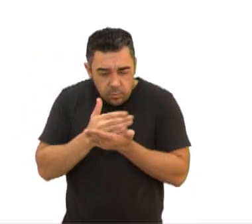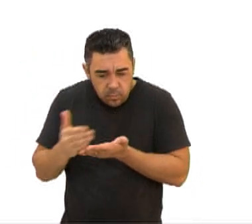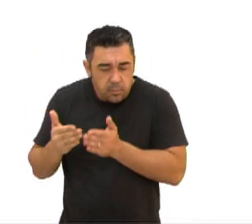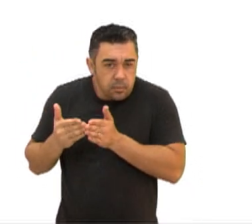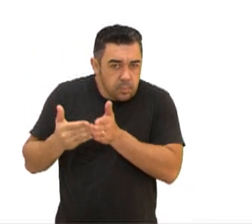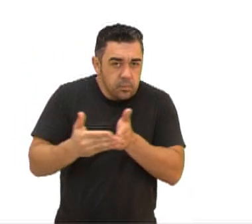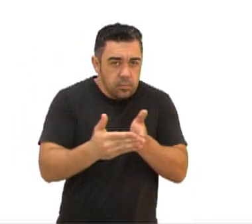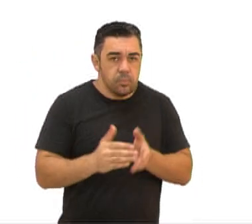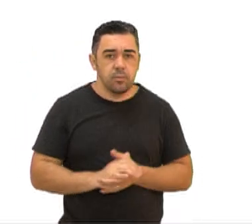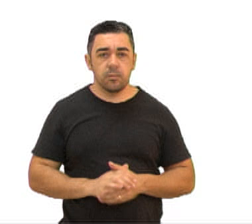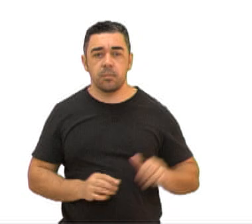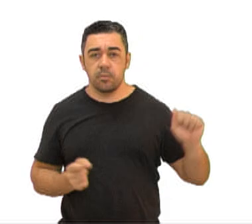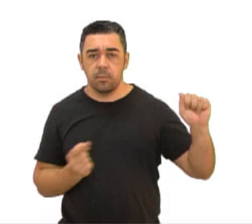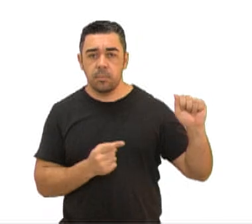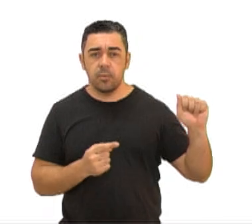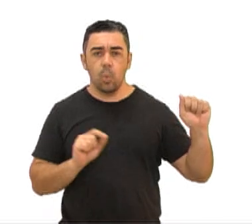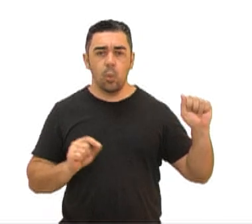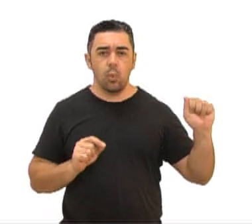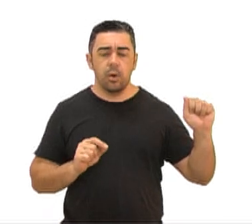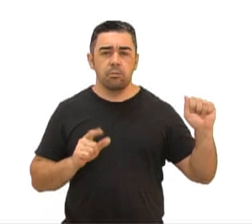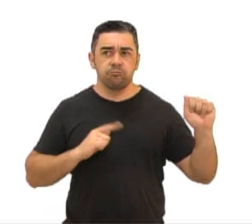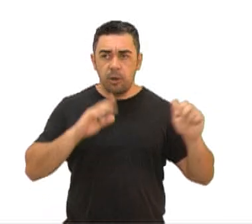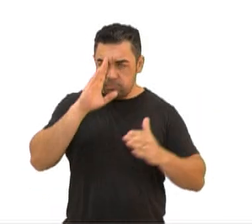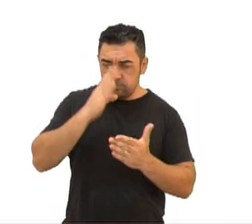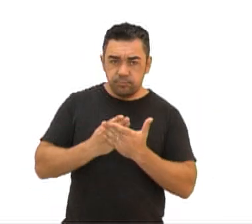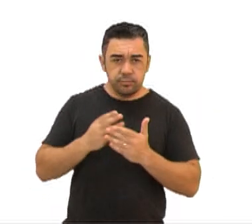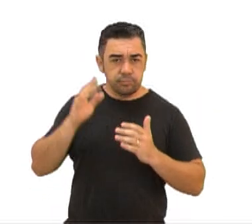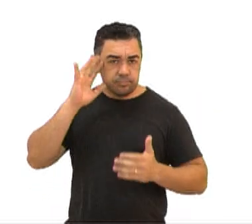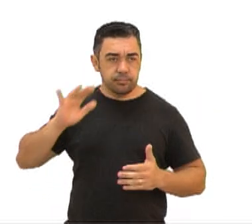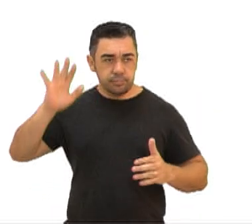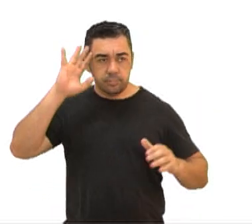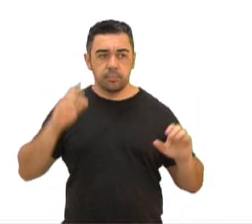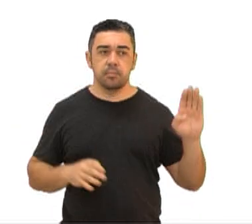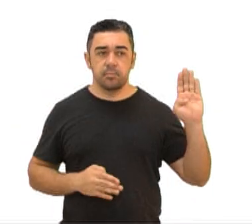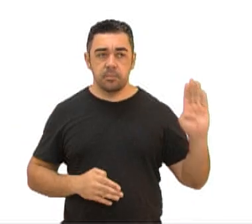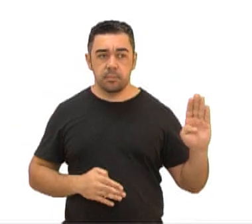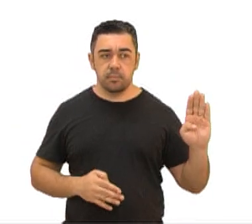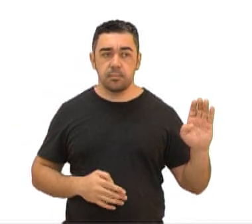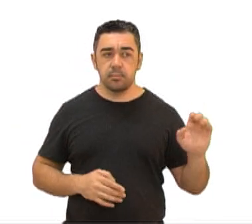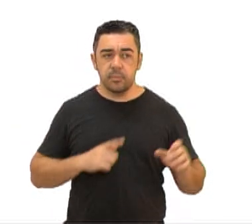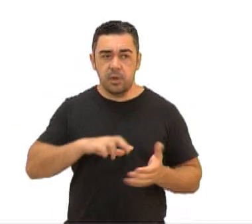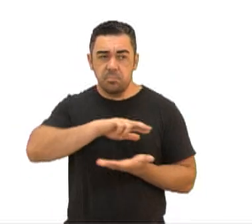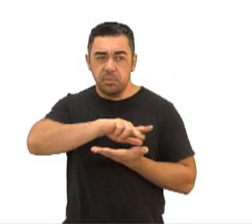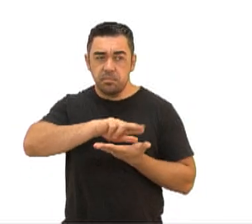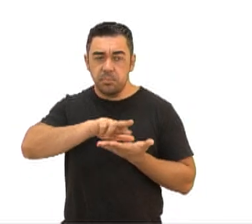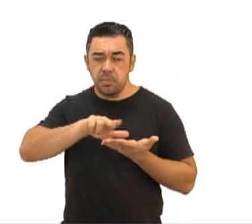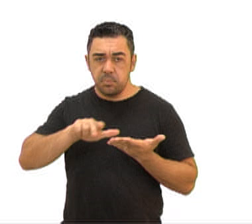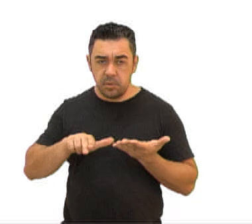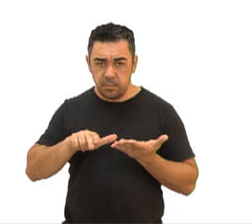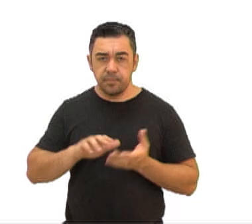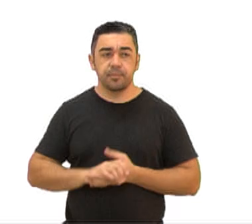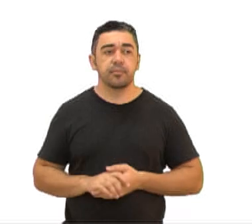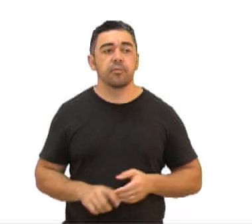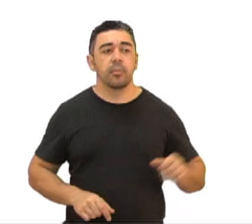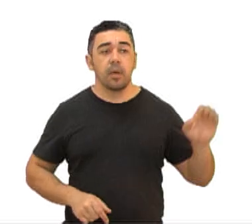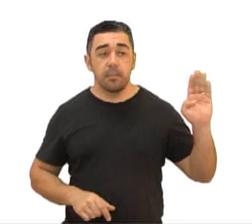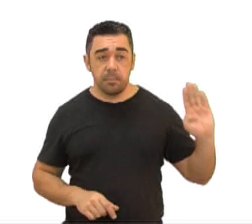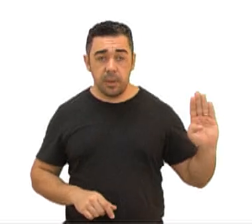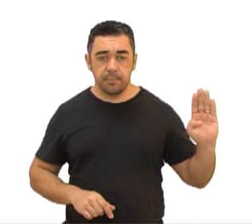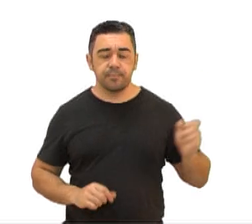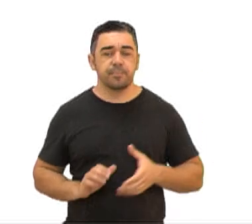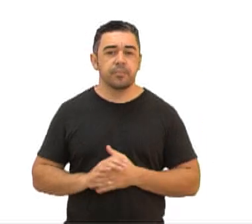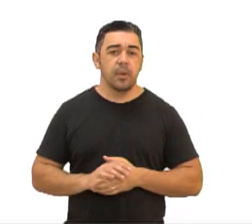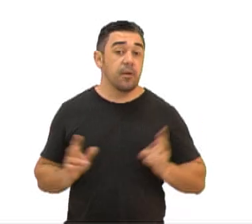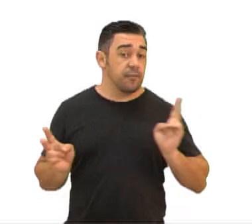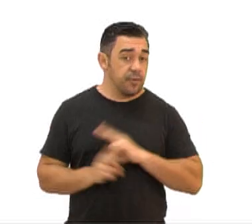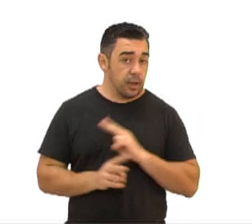marítima. A. Superstições, crenças limitantes, monstros marinhos, etc.